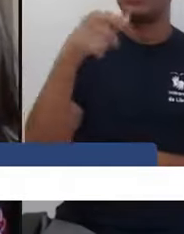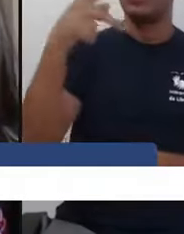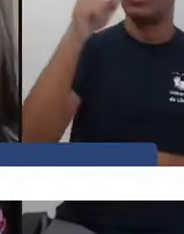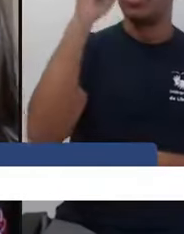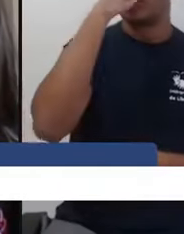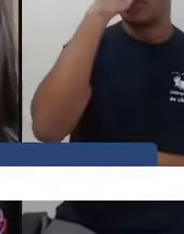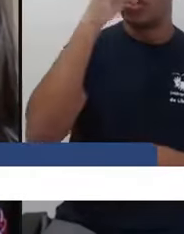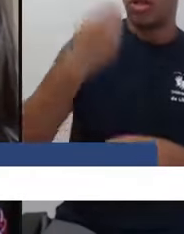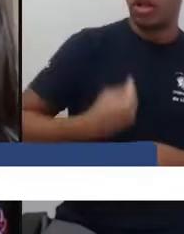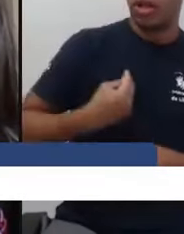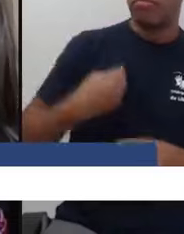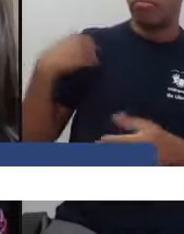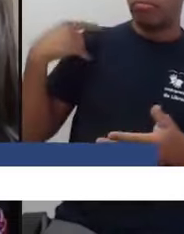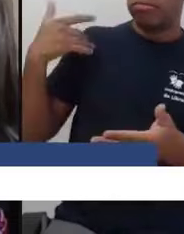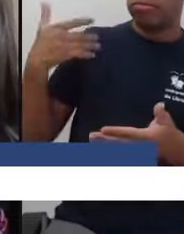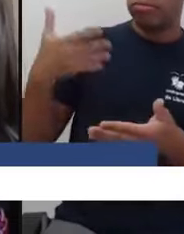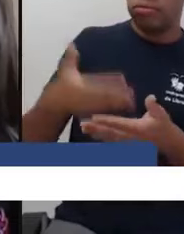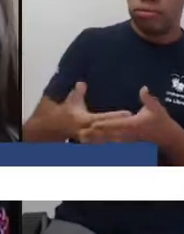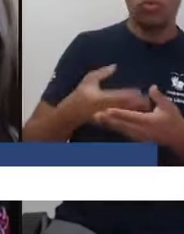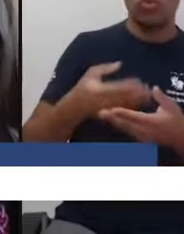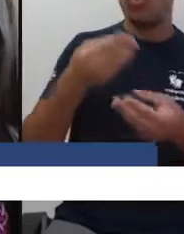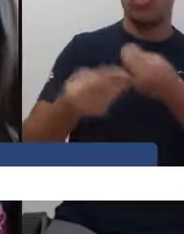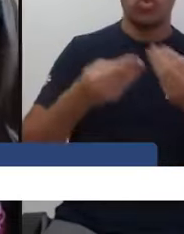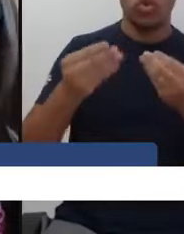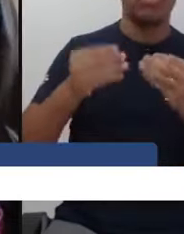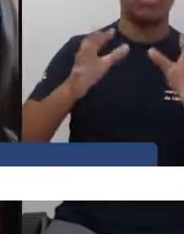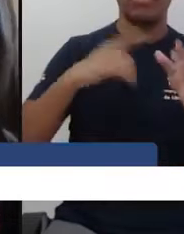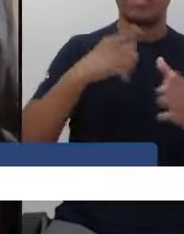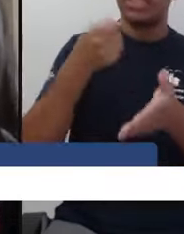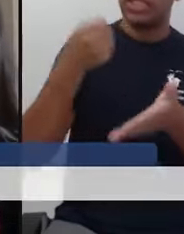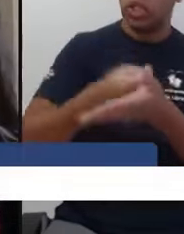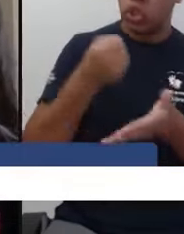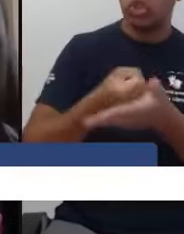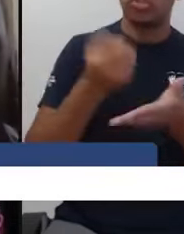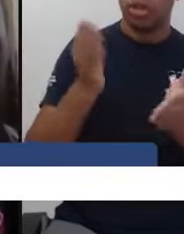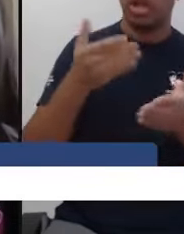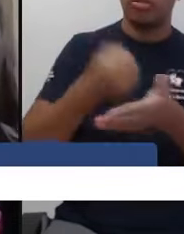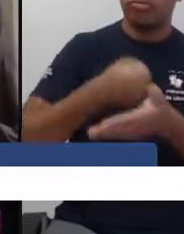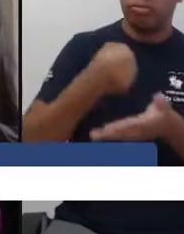quem está aqui, né? Todo mundo te conhece, super militante da causa.